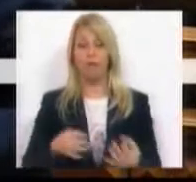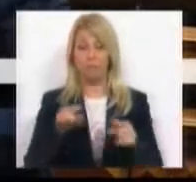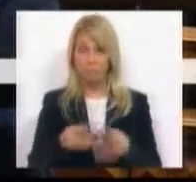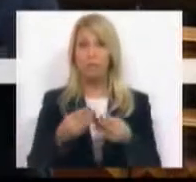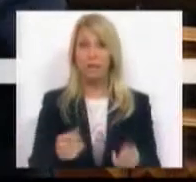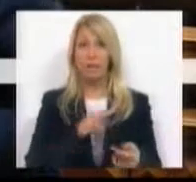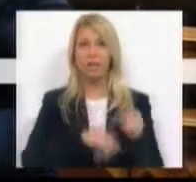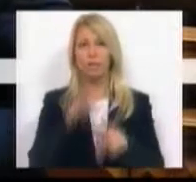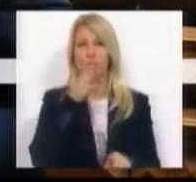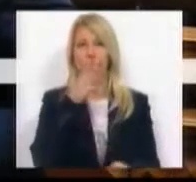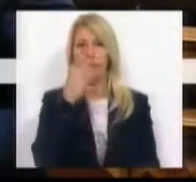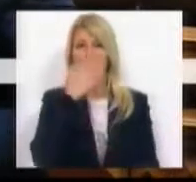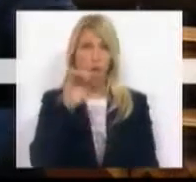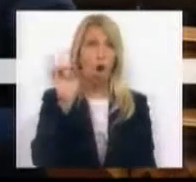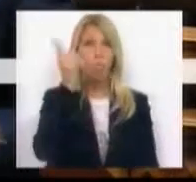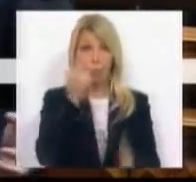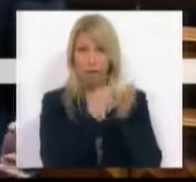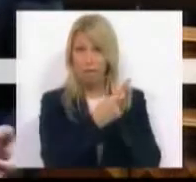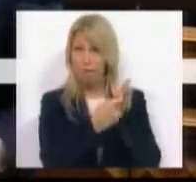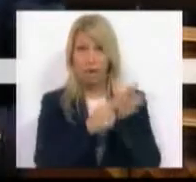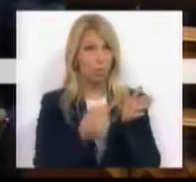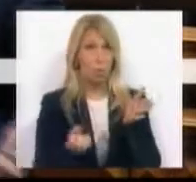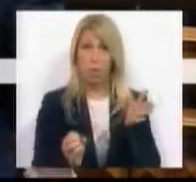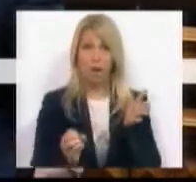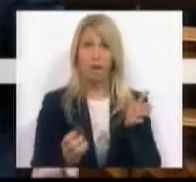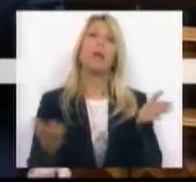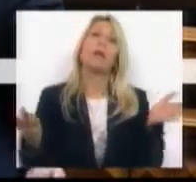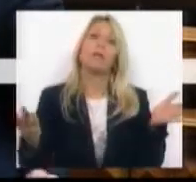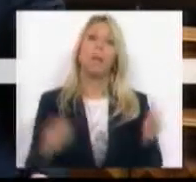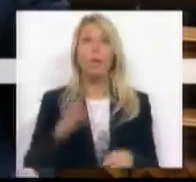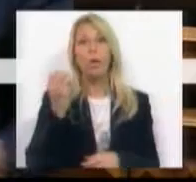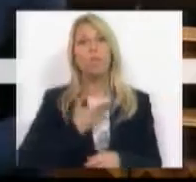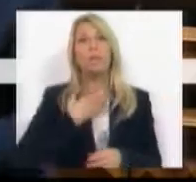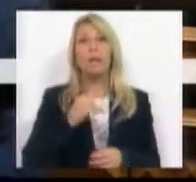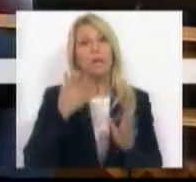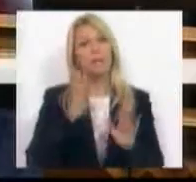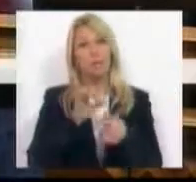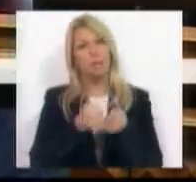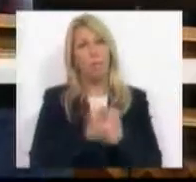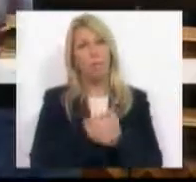deputado, se não está lá esta expressão, então o CDS tem que recalibrar o discurso.